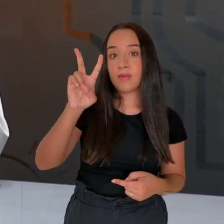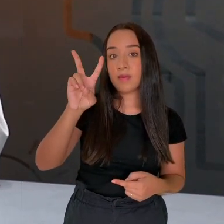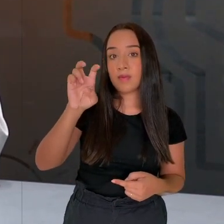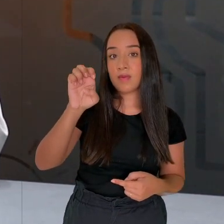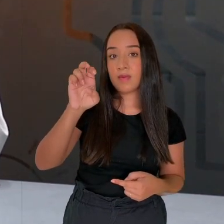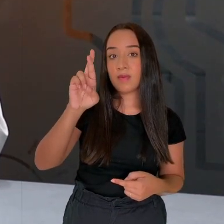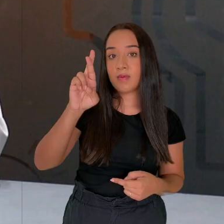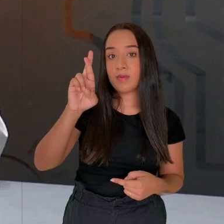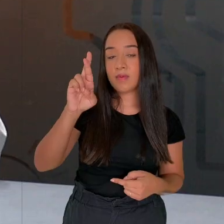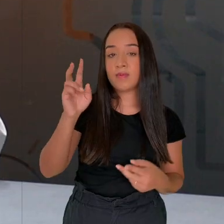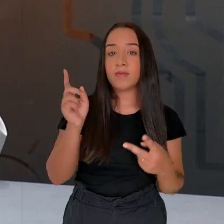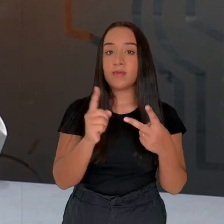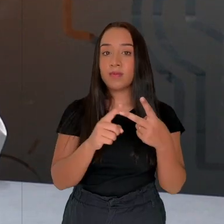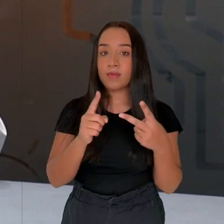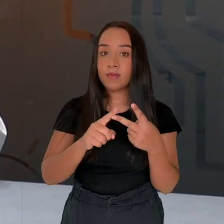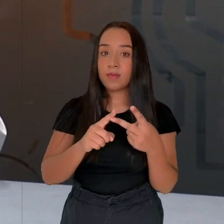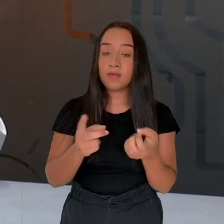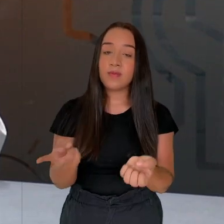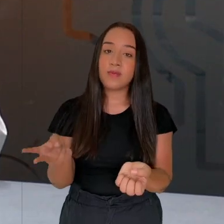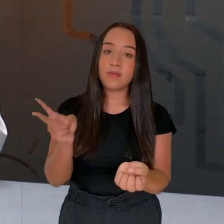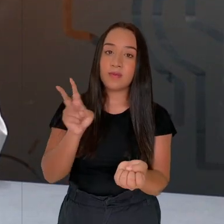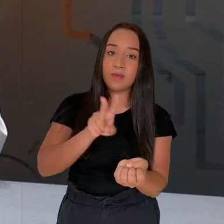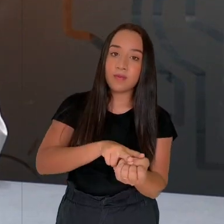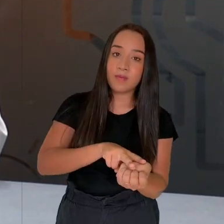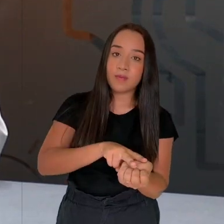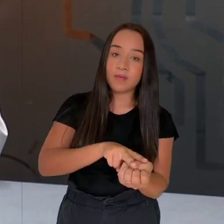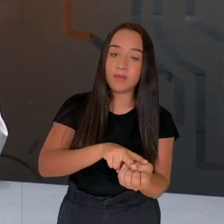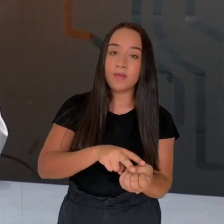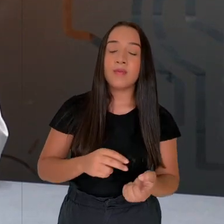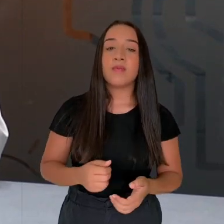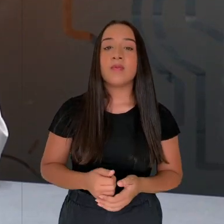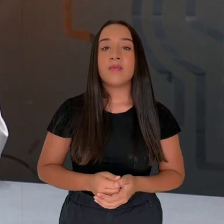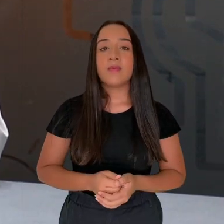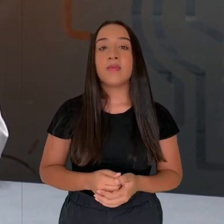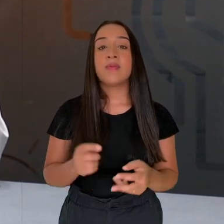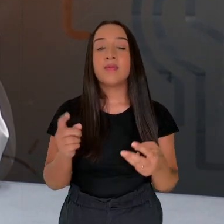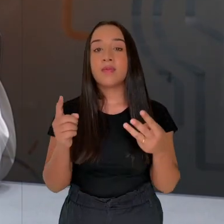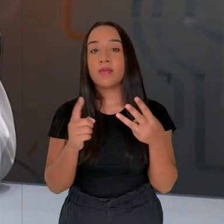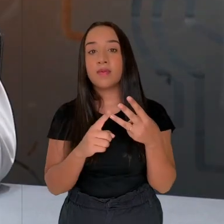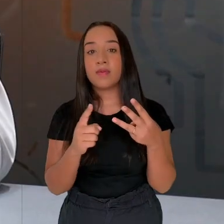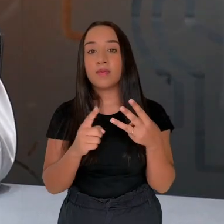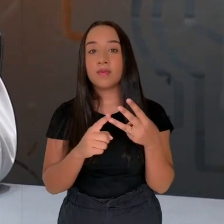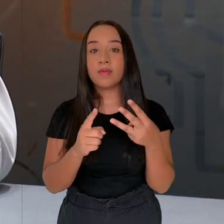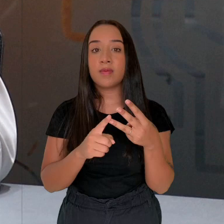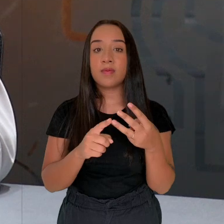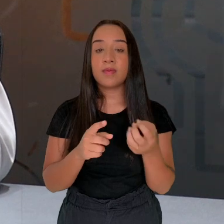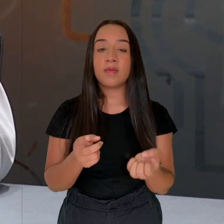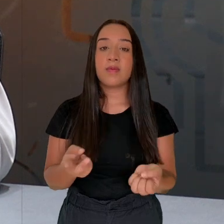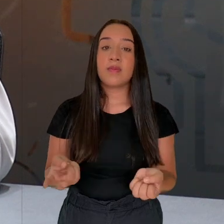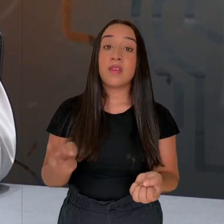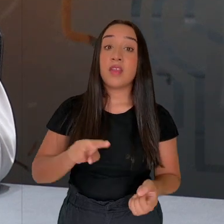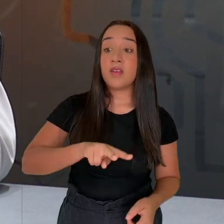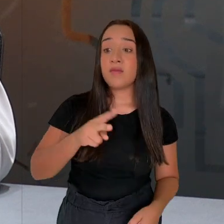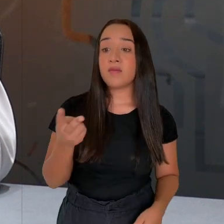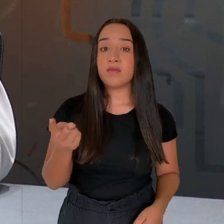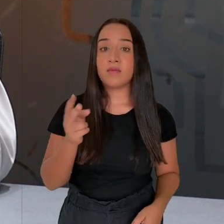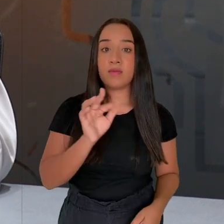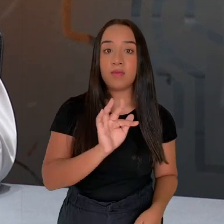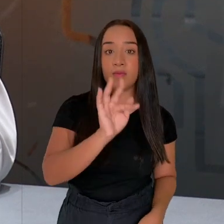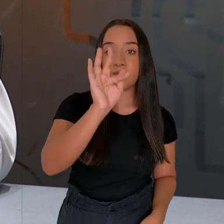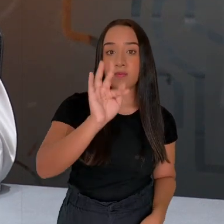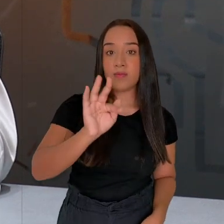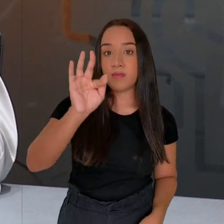os nossos métodos e os processos em reparo eletrônica para a indústria brasileira. Na ADM, a